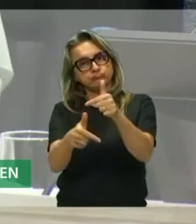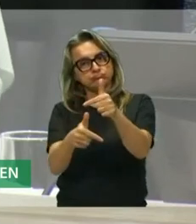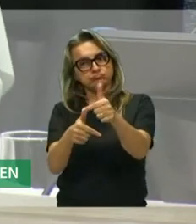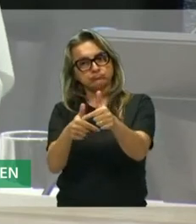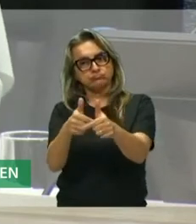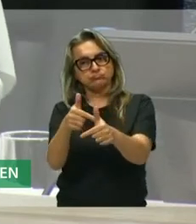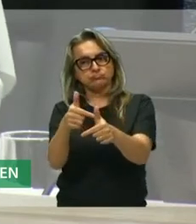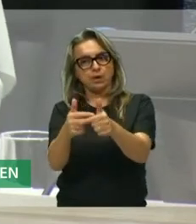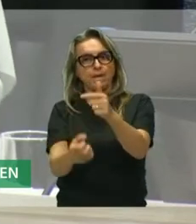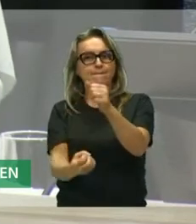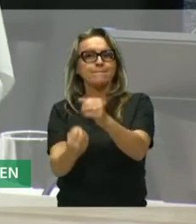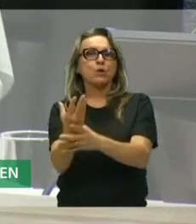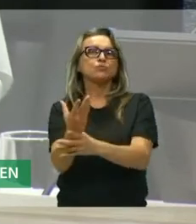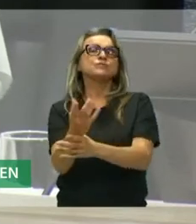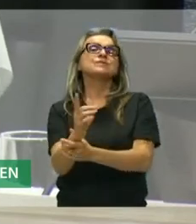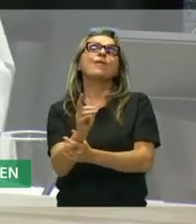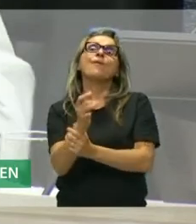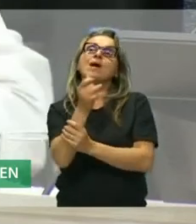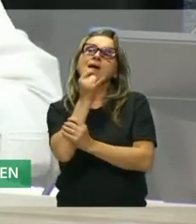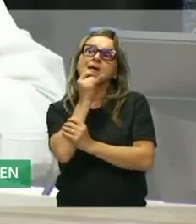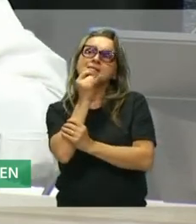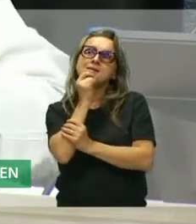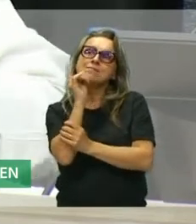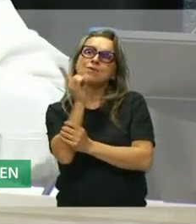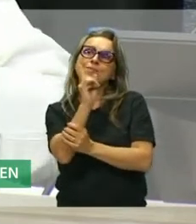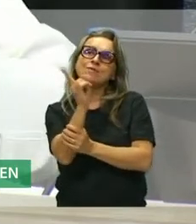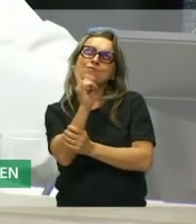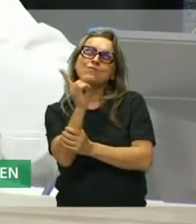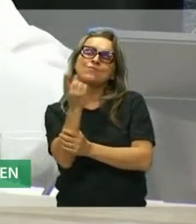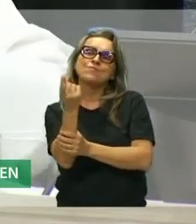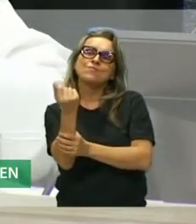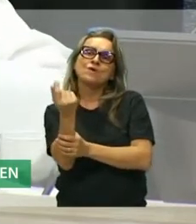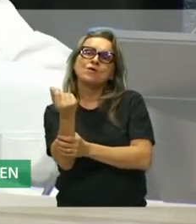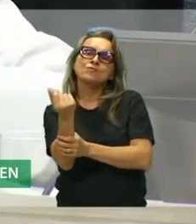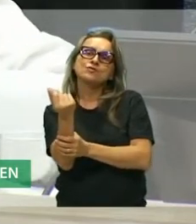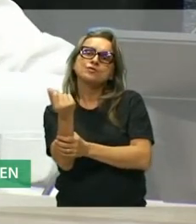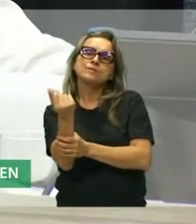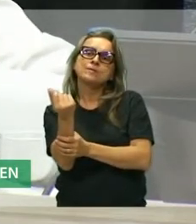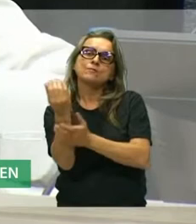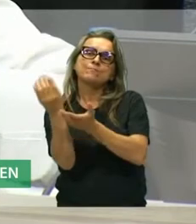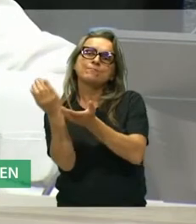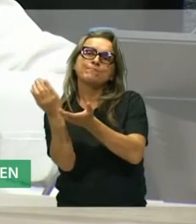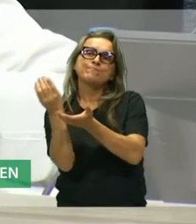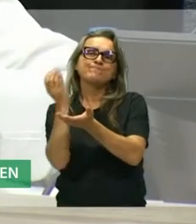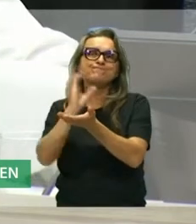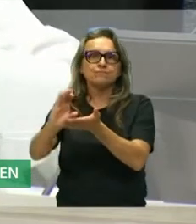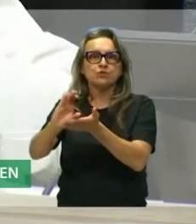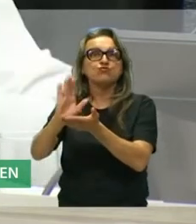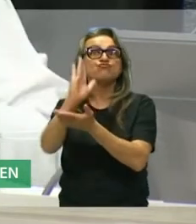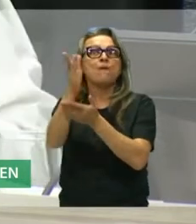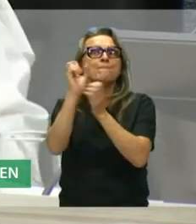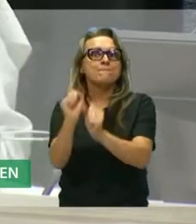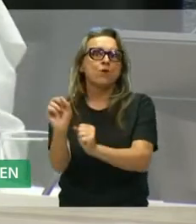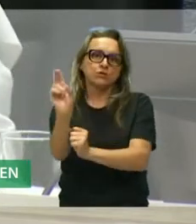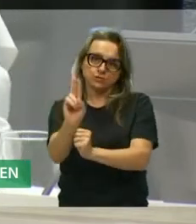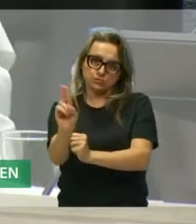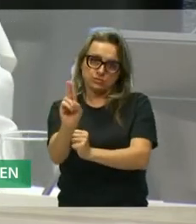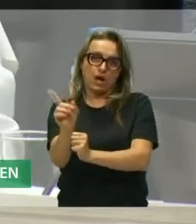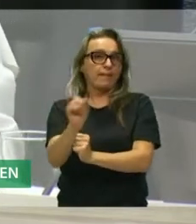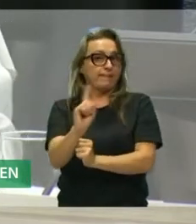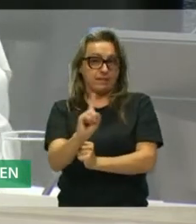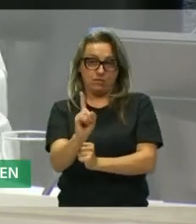dinheiro assim que é colocado já para nós, digamos assim, para arcarmos com as despesas. É um dinheiro linkado à